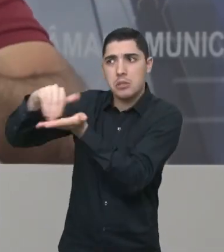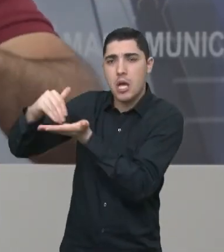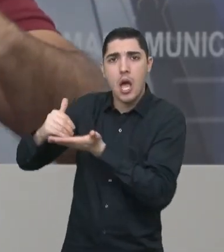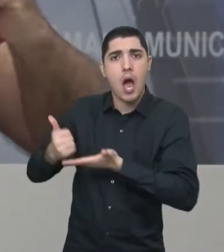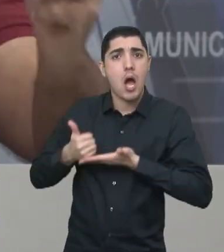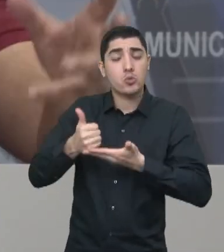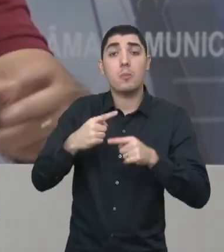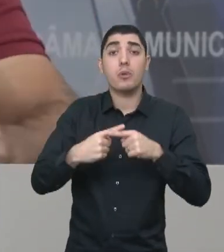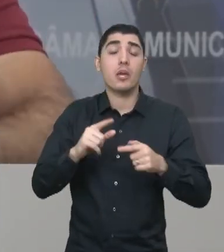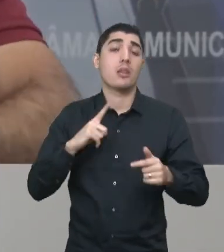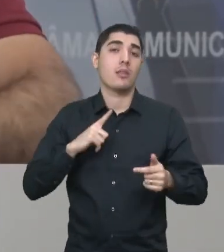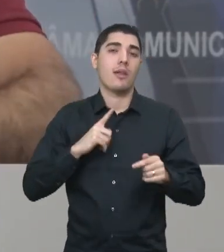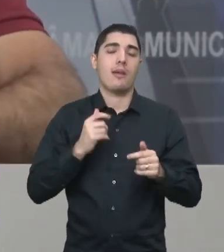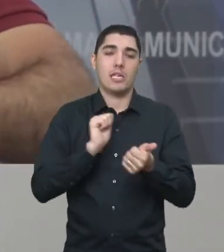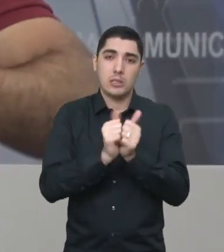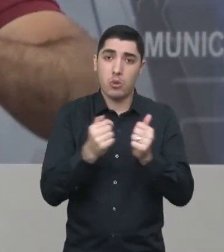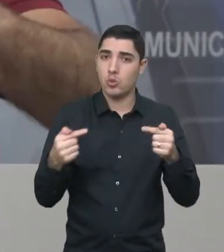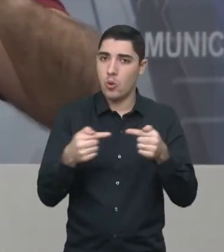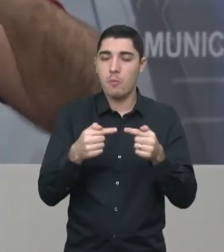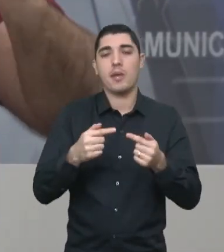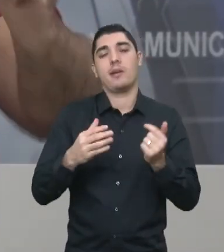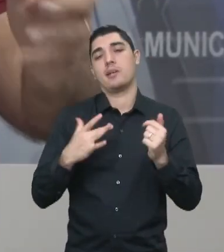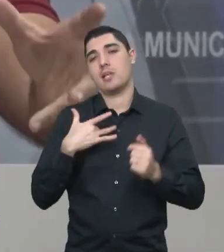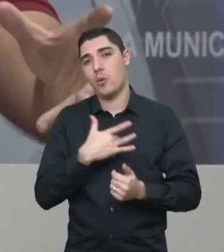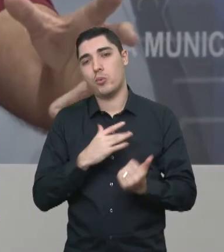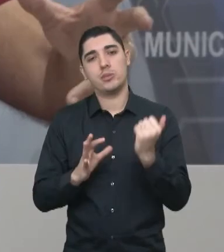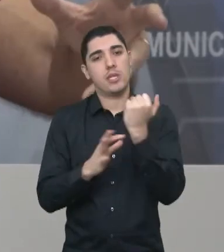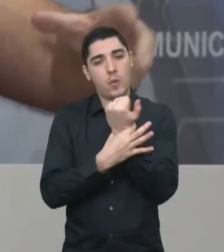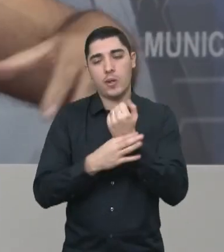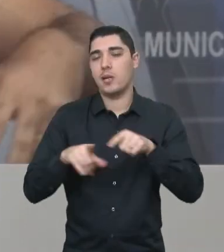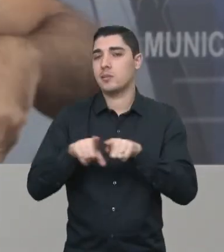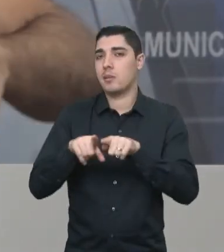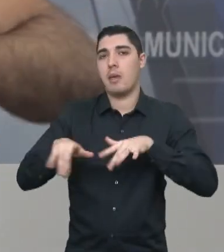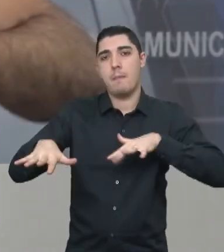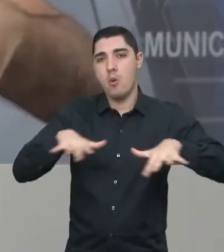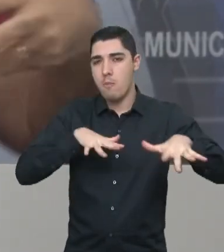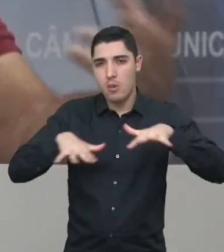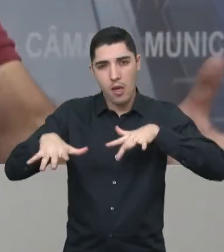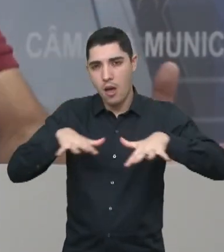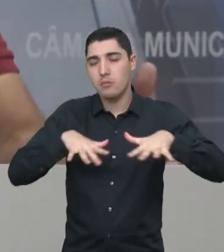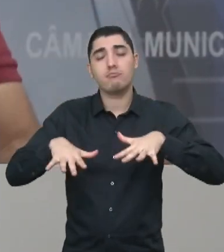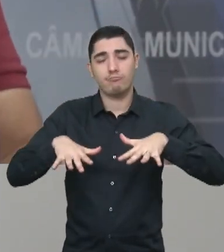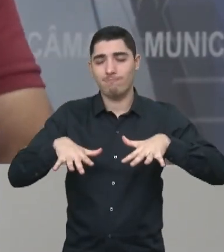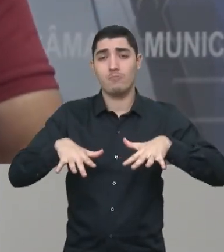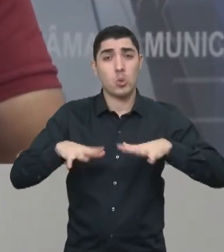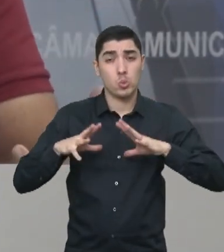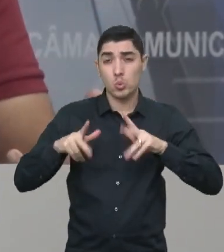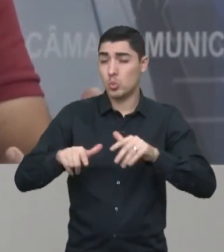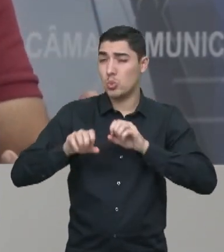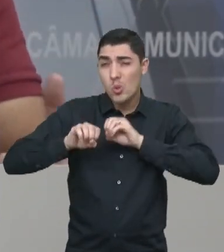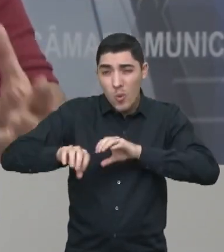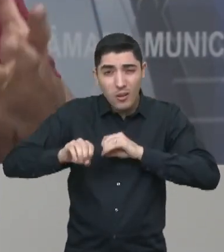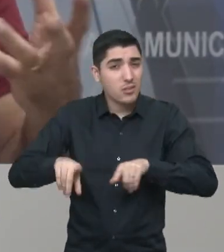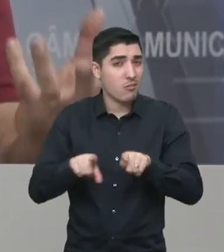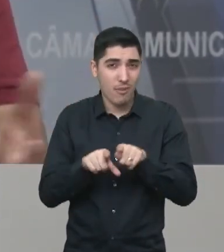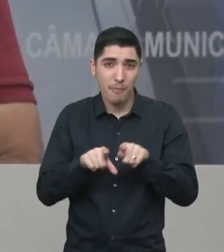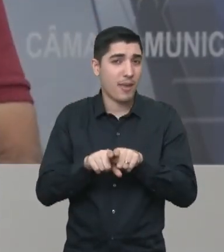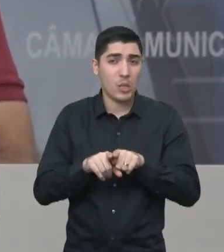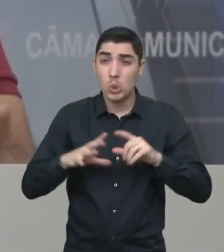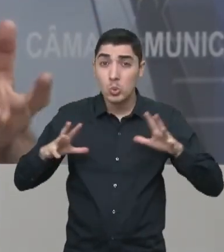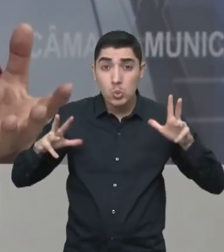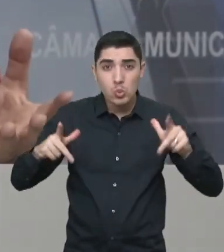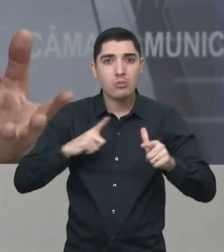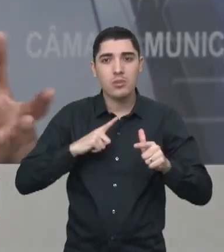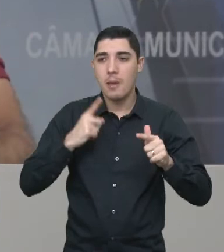envolve saúde, segurança, mobilidade, a questão de educação, tudo, né, todas estão envolvidas